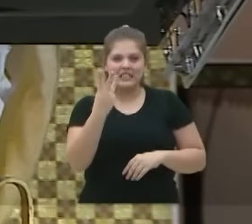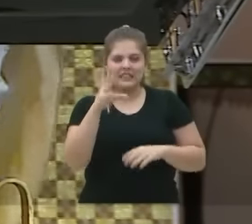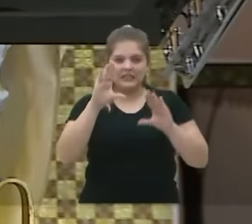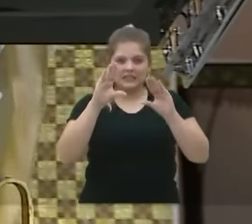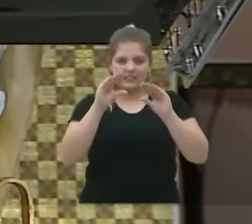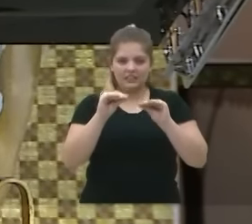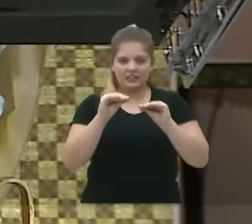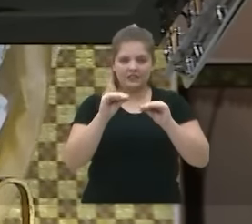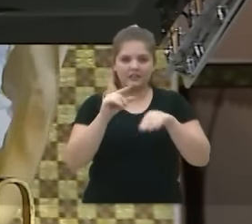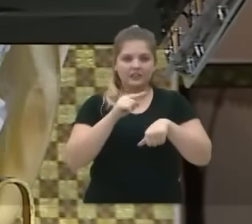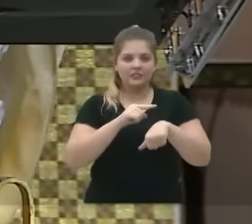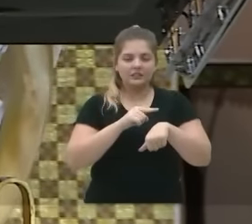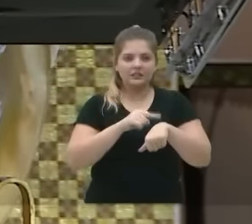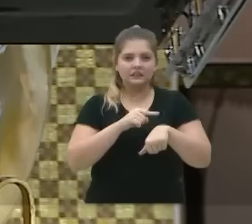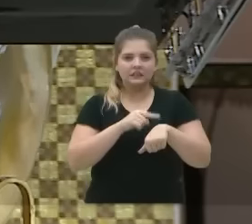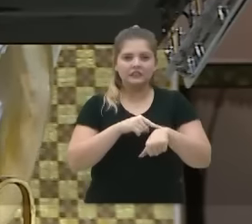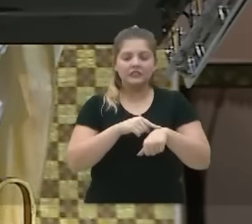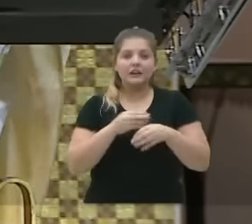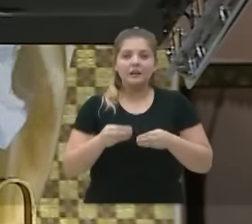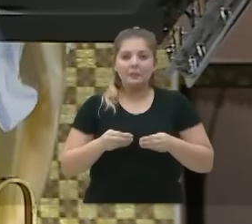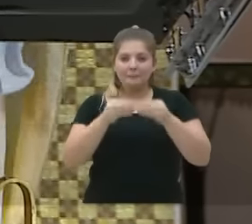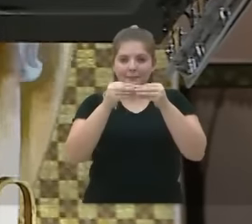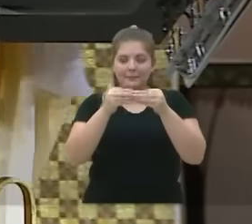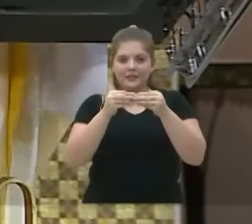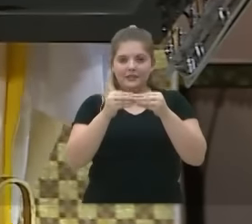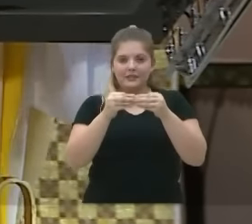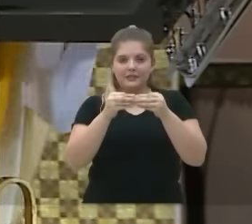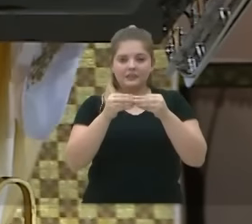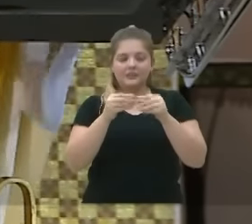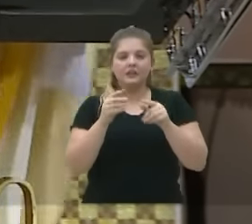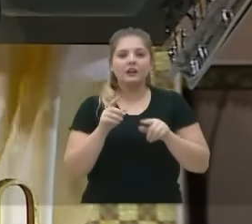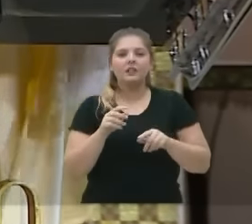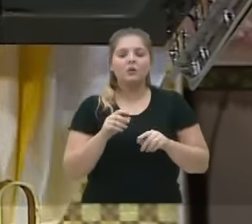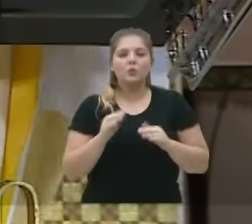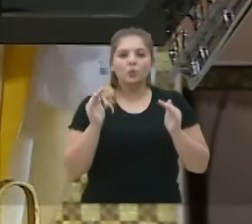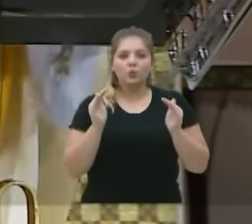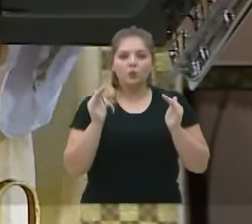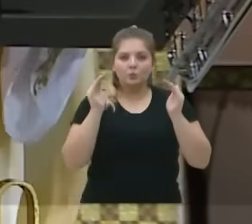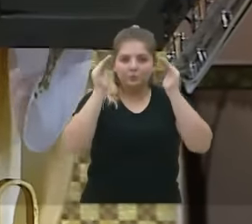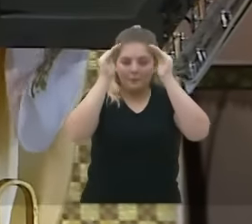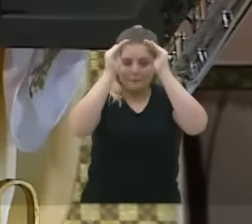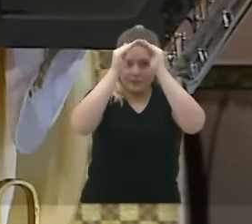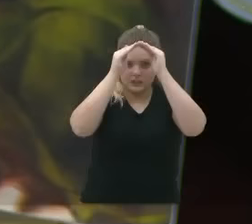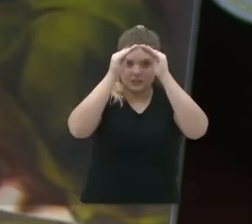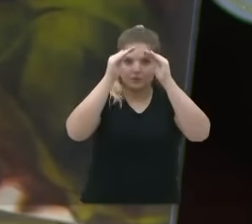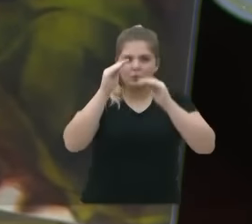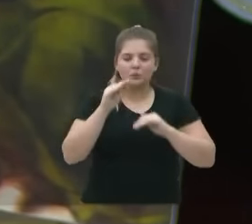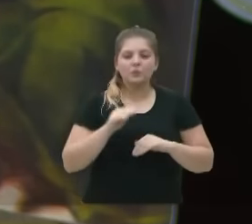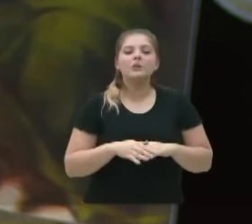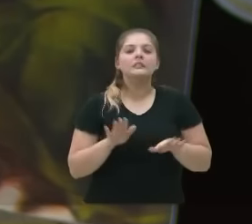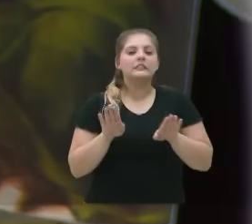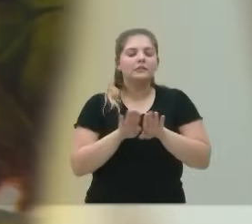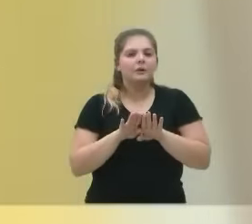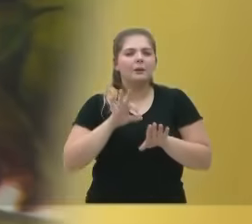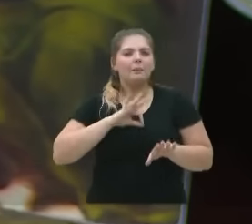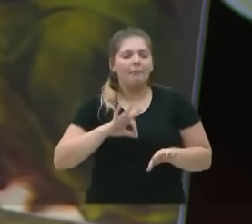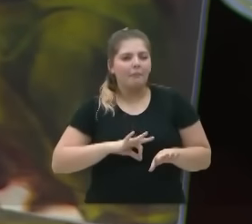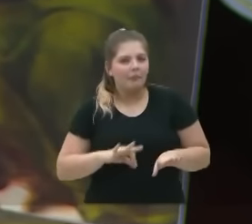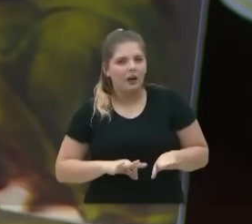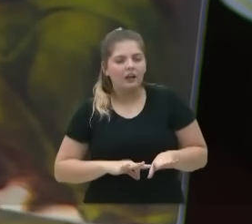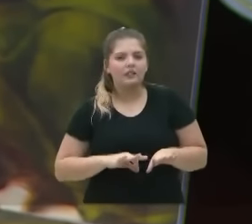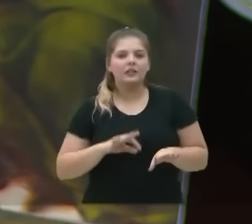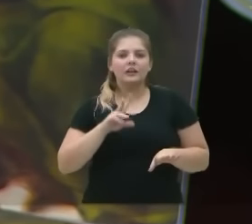15h, missa transmitida pela TV Evangelizar, presidida por Dom Hamilton, também estará aqui Padre Kleina, nosso santuário